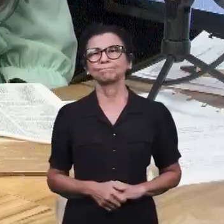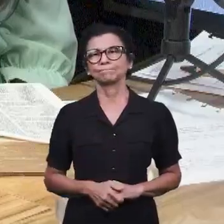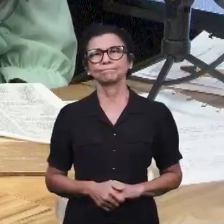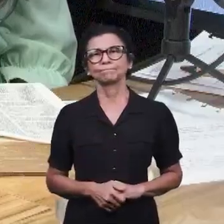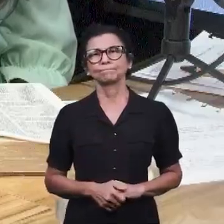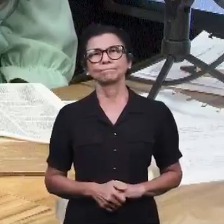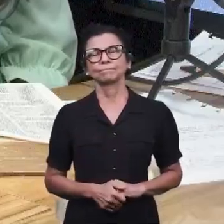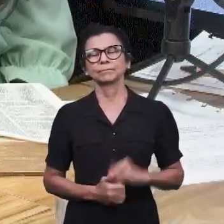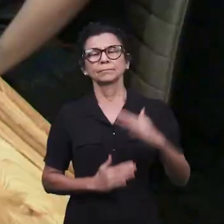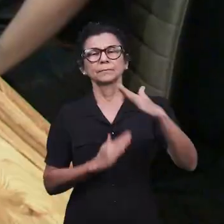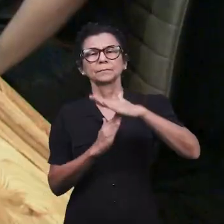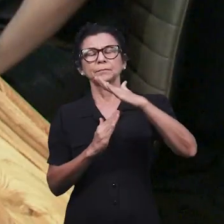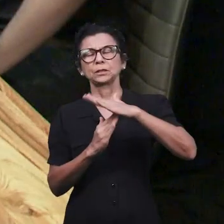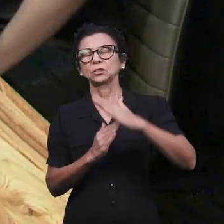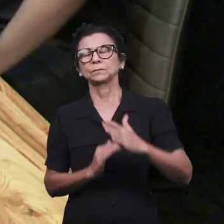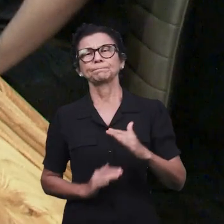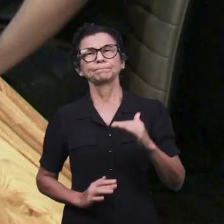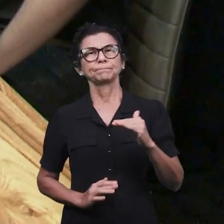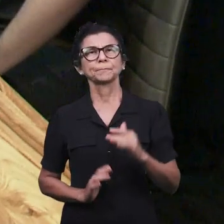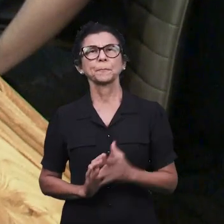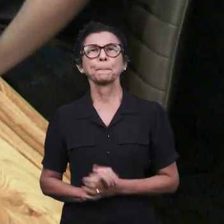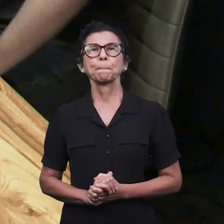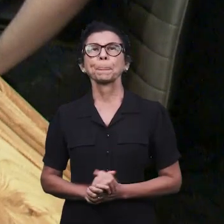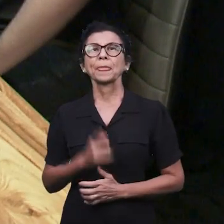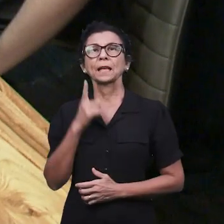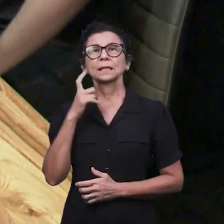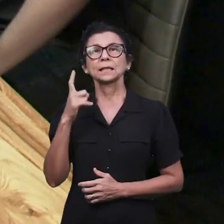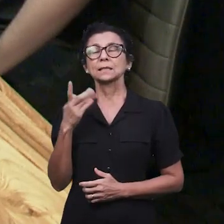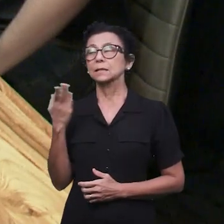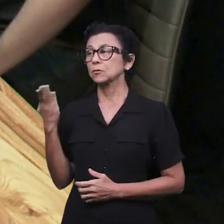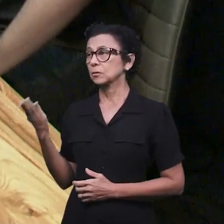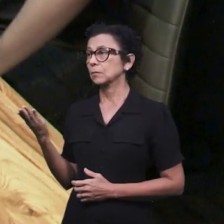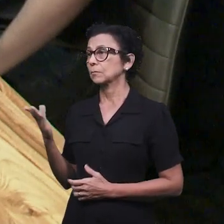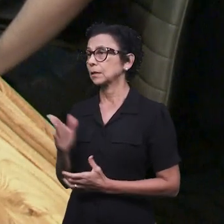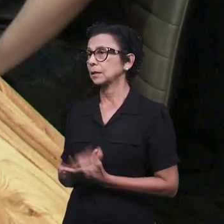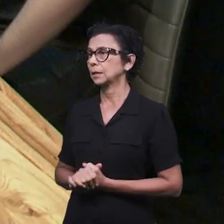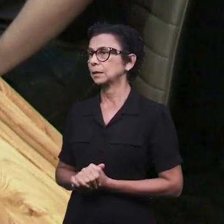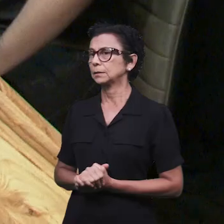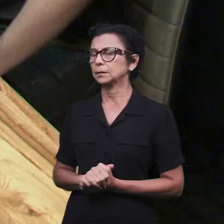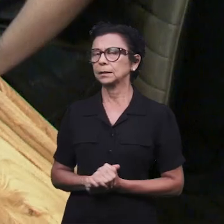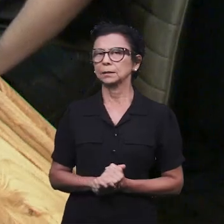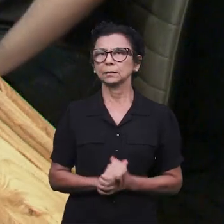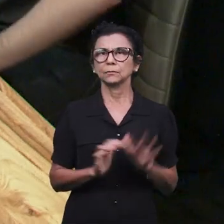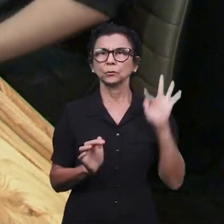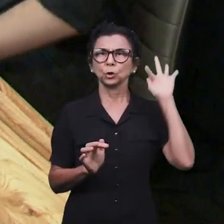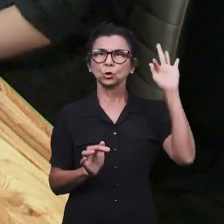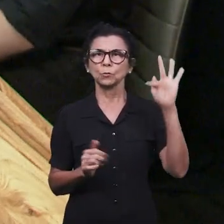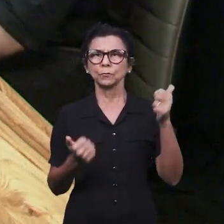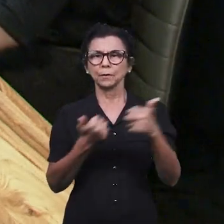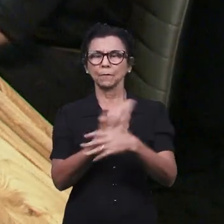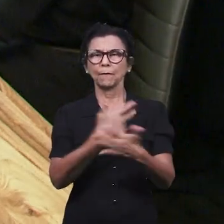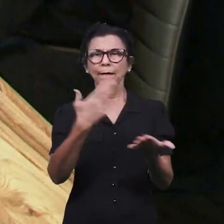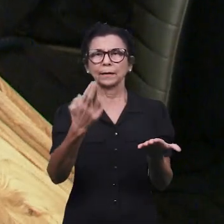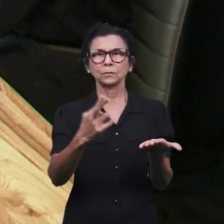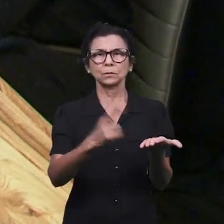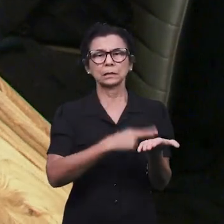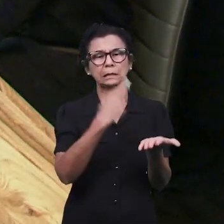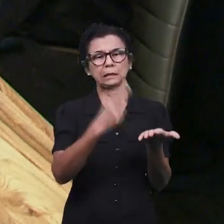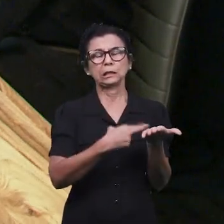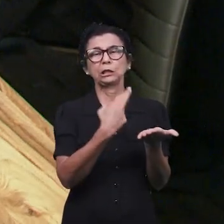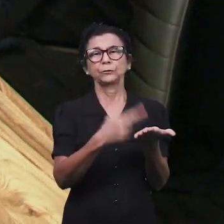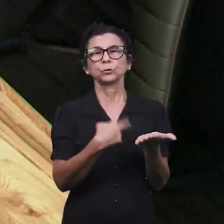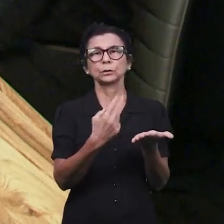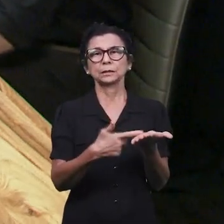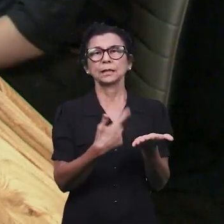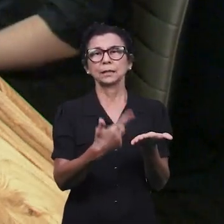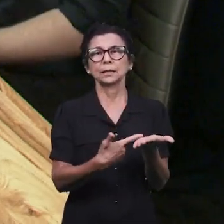coloca. É interessante porque o Marcos até comentou a questão dos livros filosóficos, que são algo que é uma coisa que